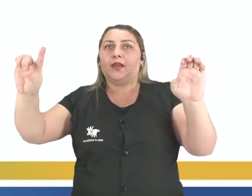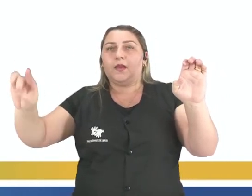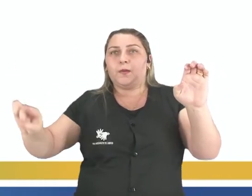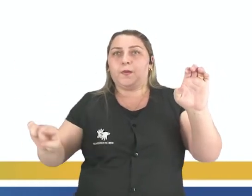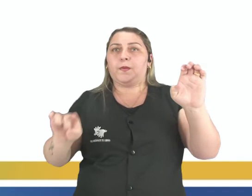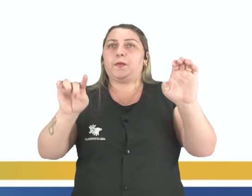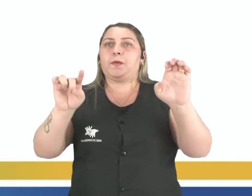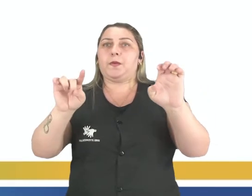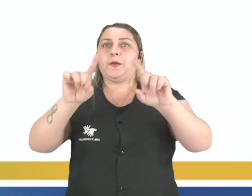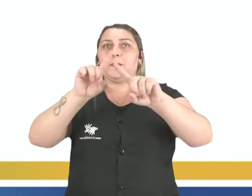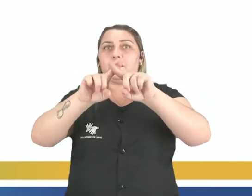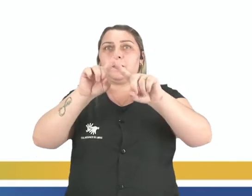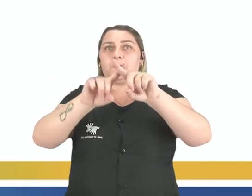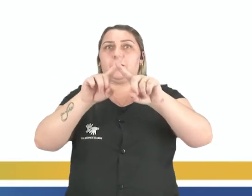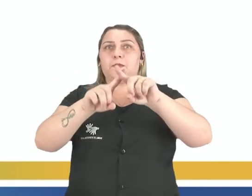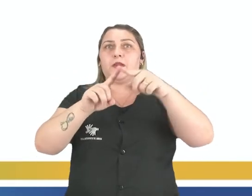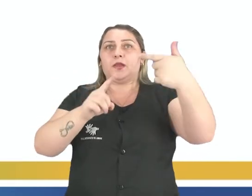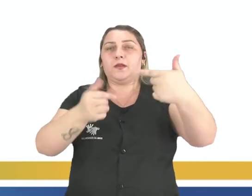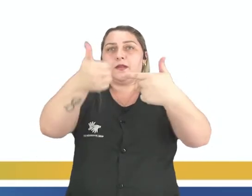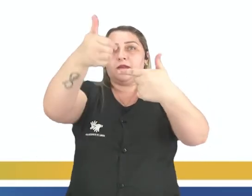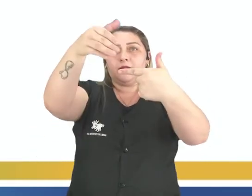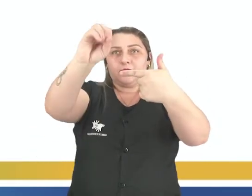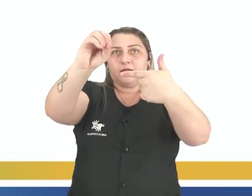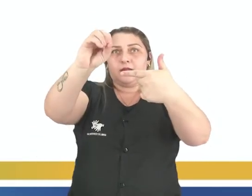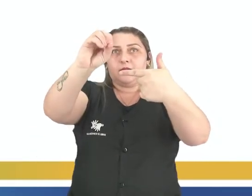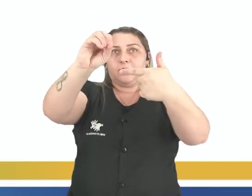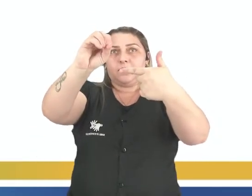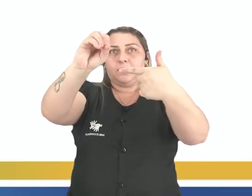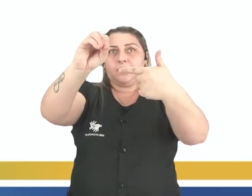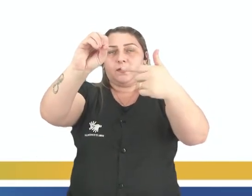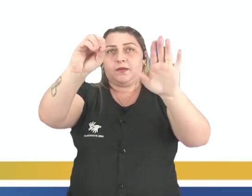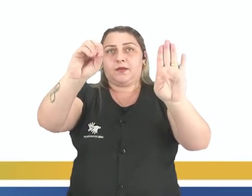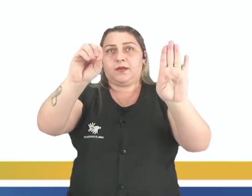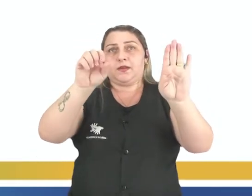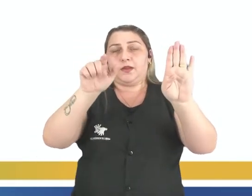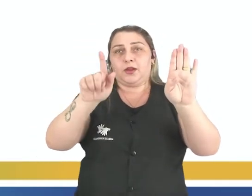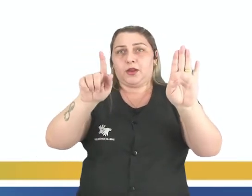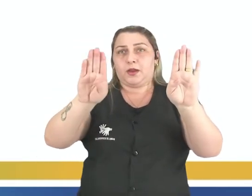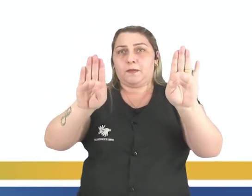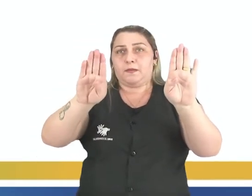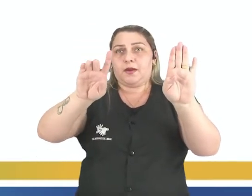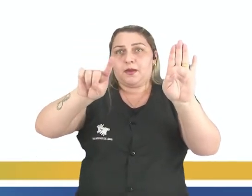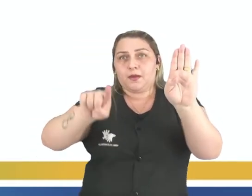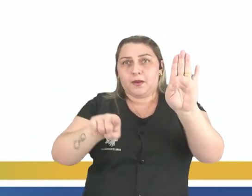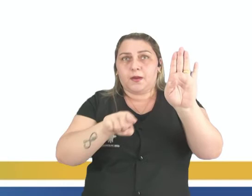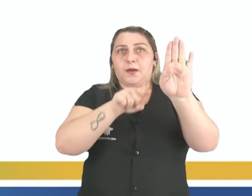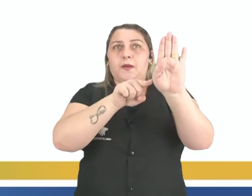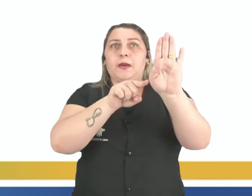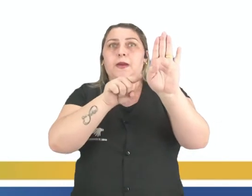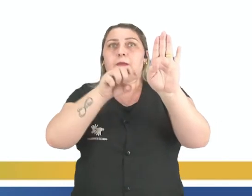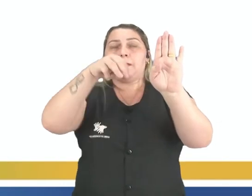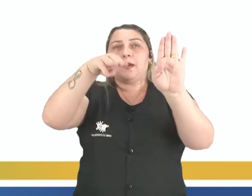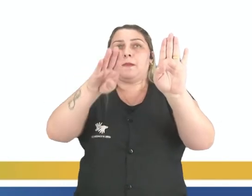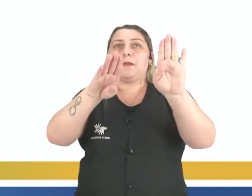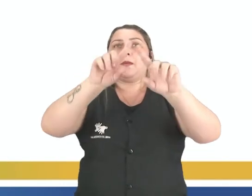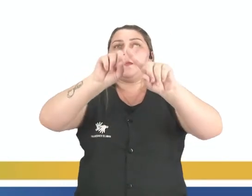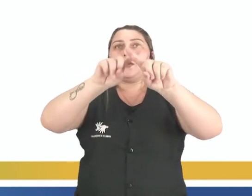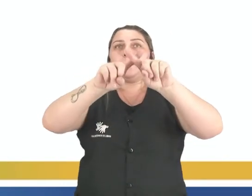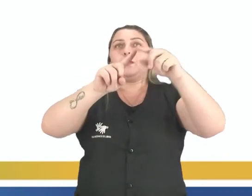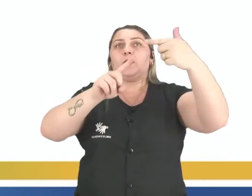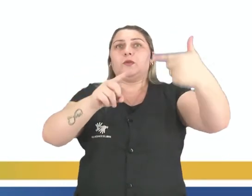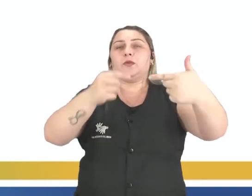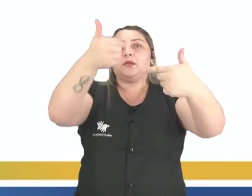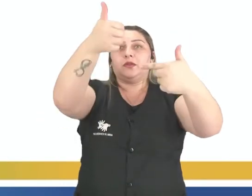valor pela potência 2 elevado a 10. Para converter de gigabyte para megabyte, eu multiplico o valor por 2